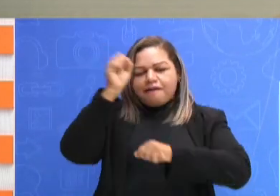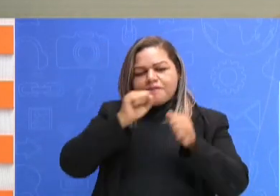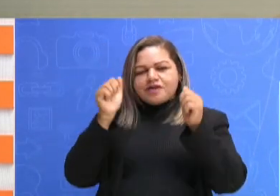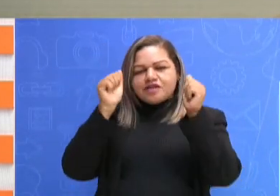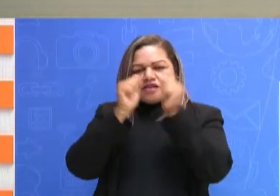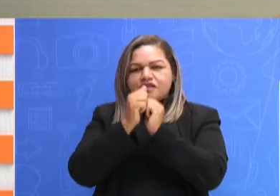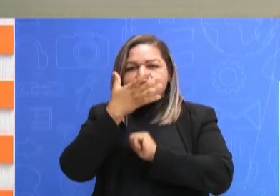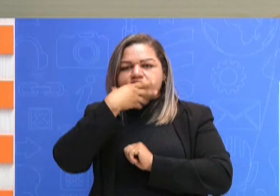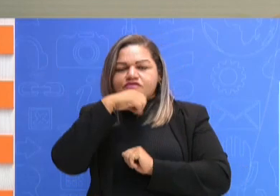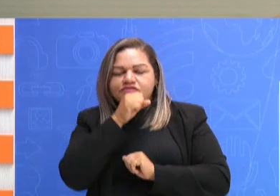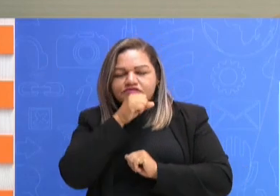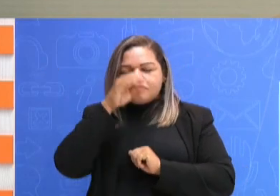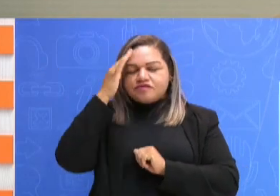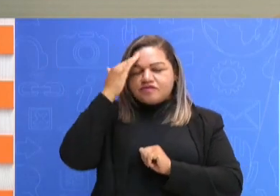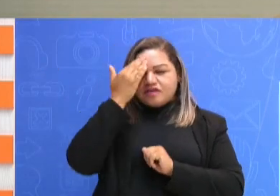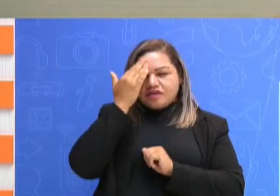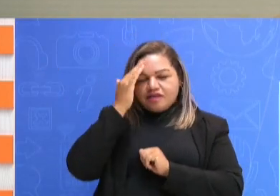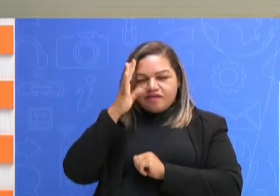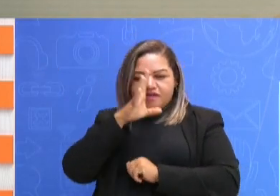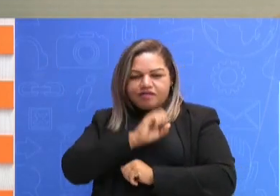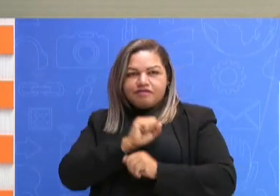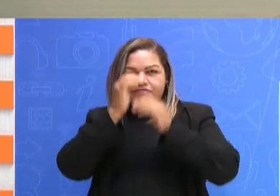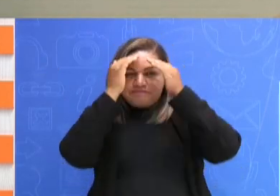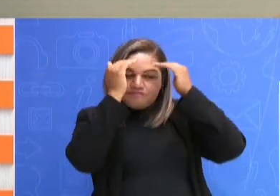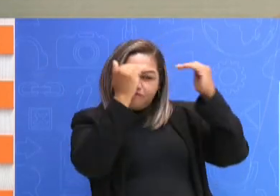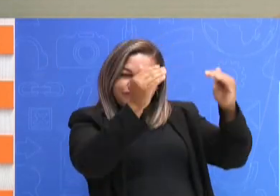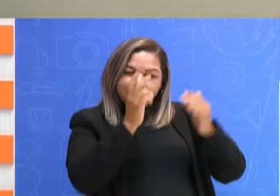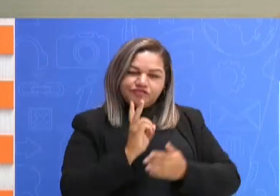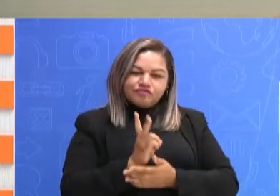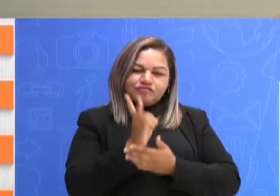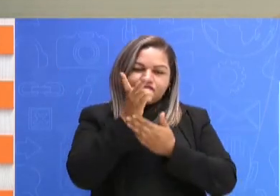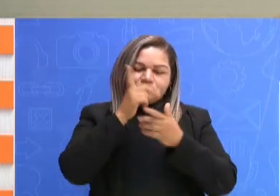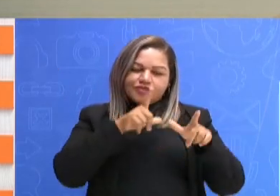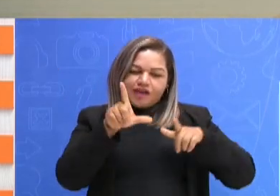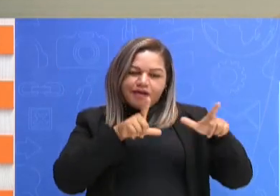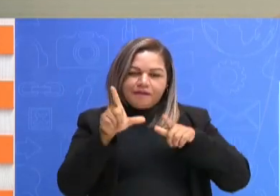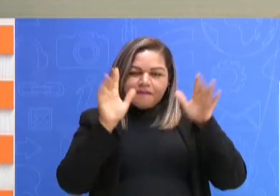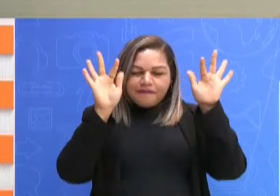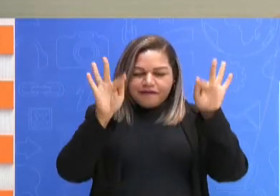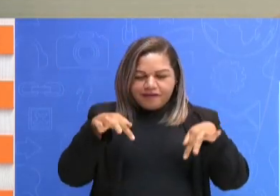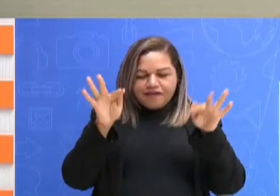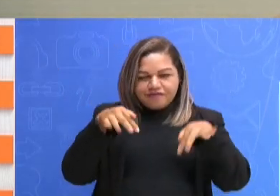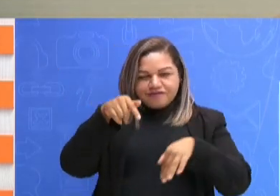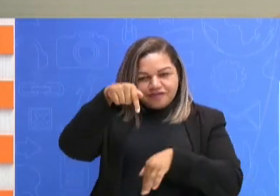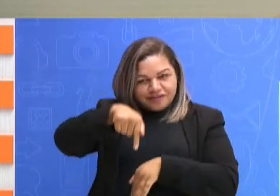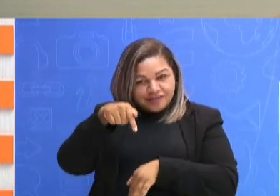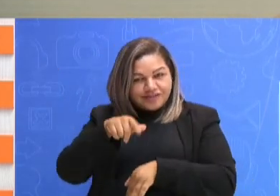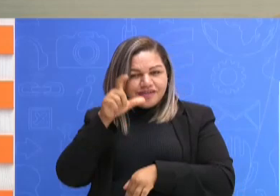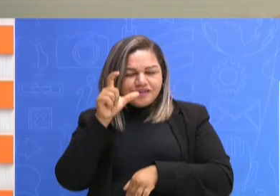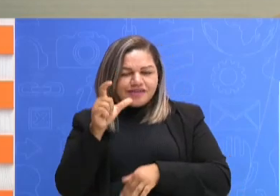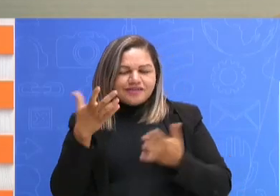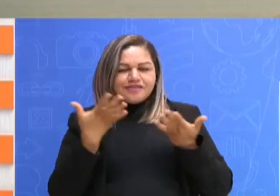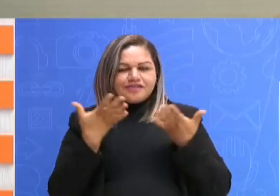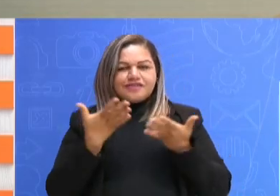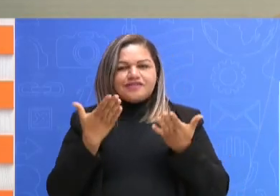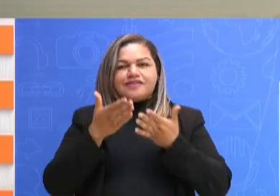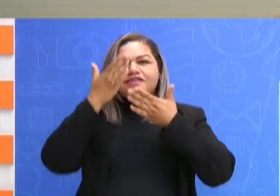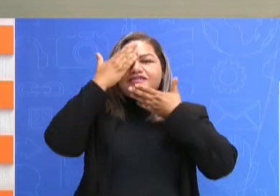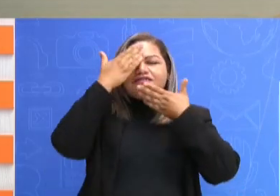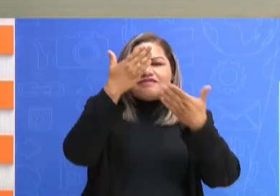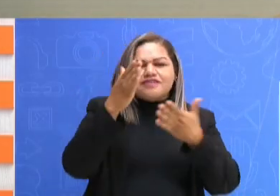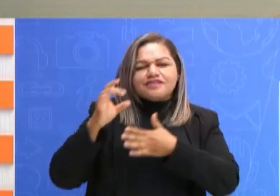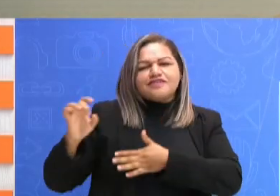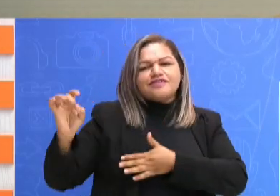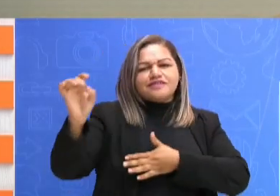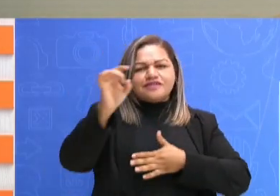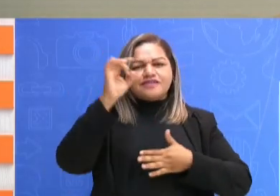através do amor e do respeito a gente consegue conduzir o município. Quero finalizar essas palavras aqui, nesse momento, agradecendo a